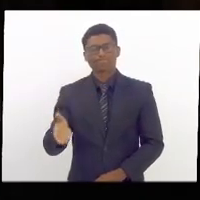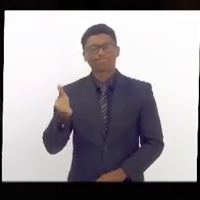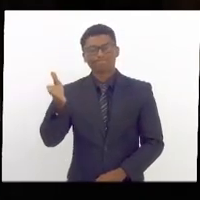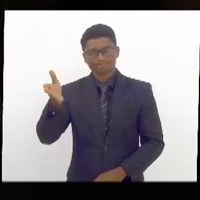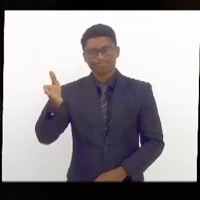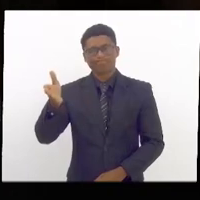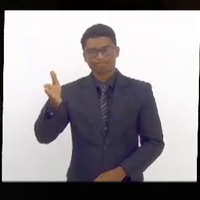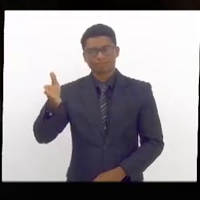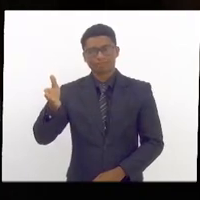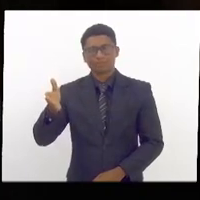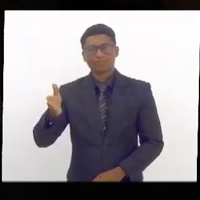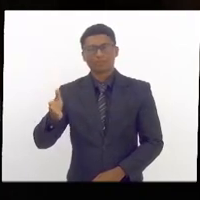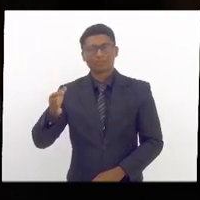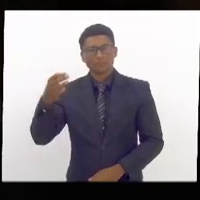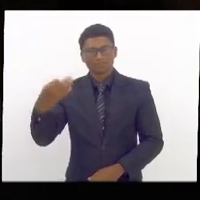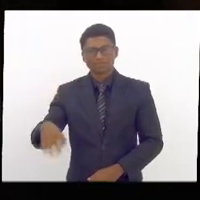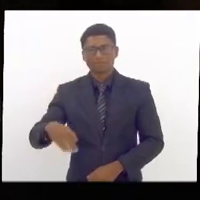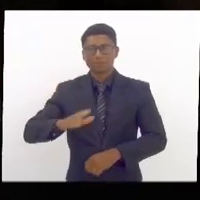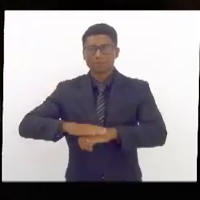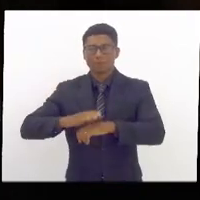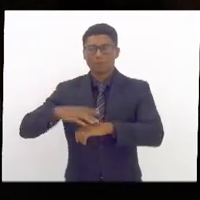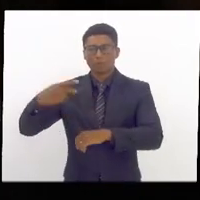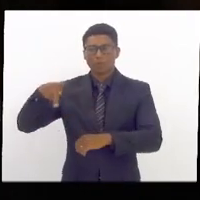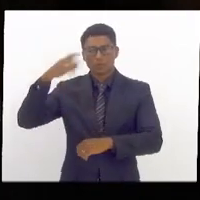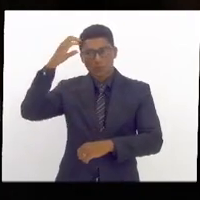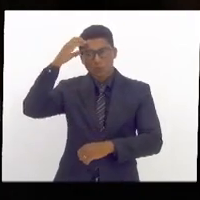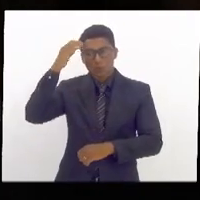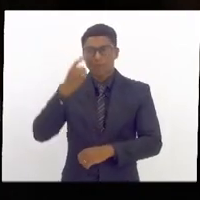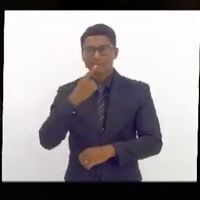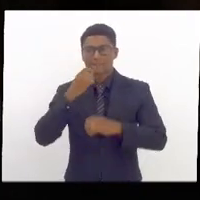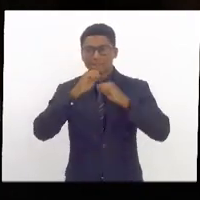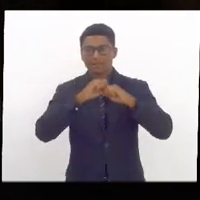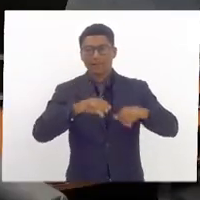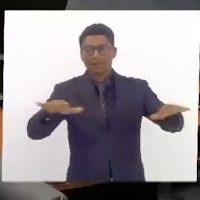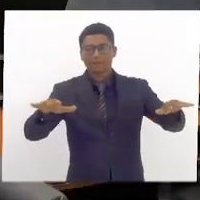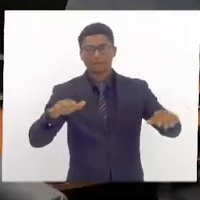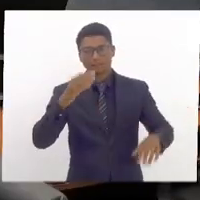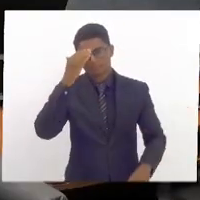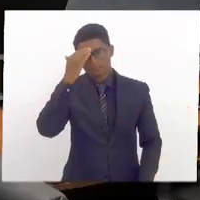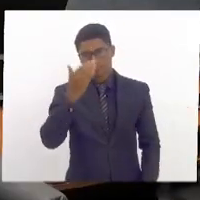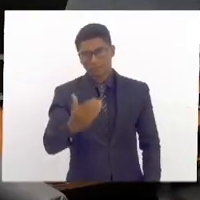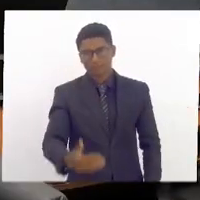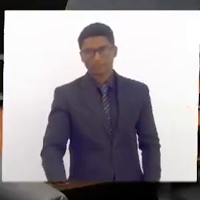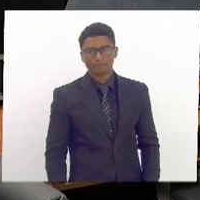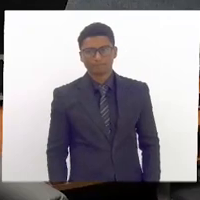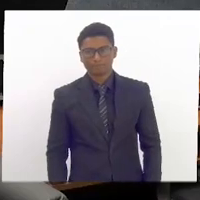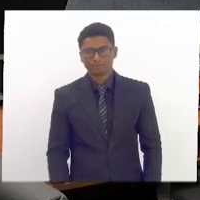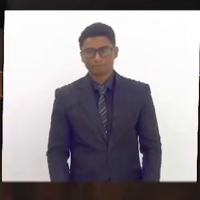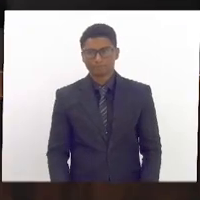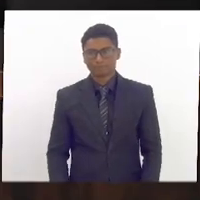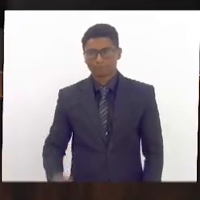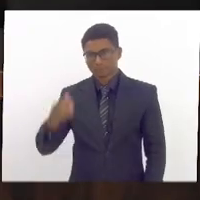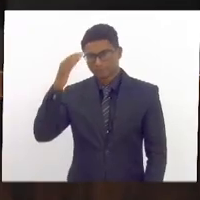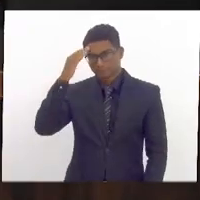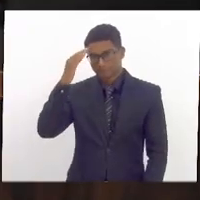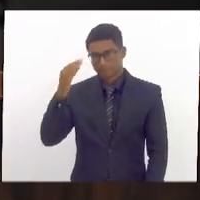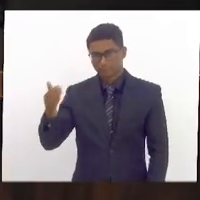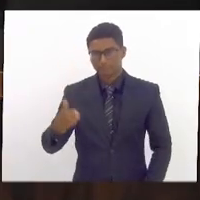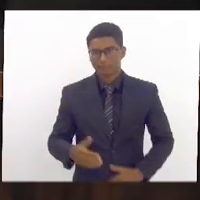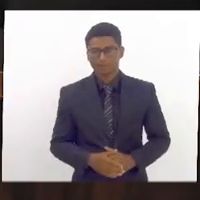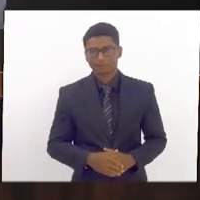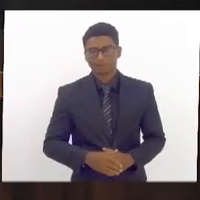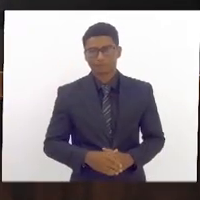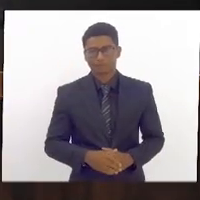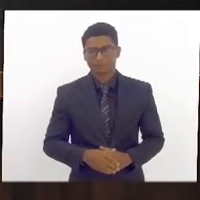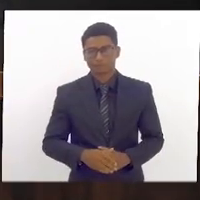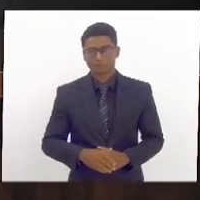mãos sujas de sangue. Muito obrigada, senhor presidente. Obrigado, deputada Renata Souza. A próxima